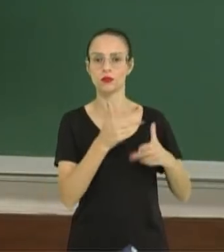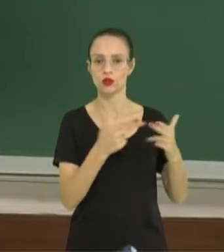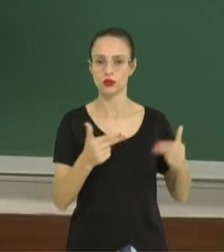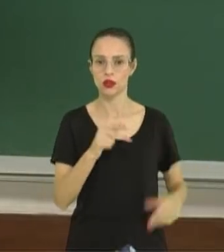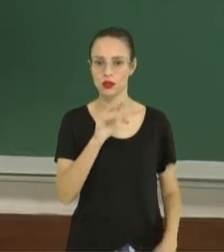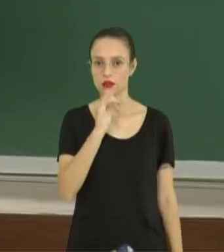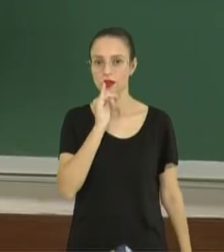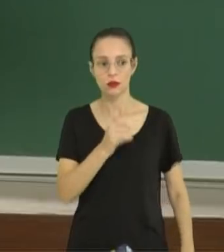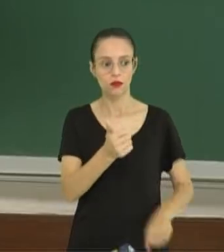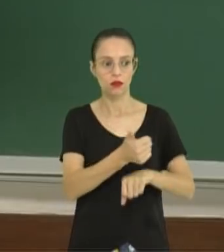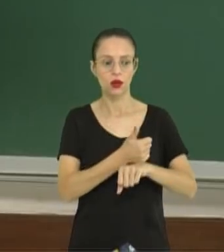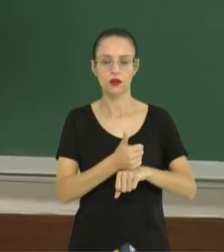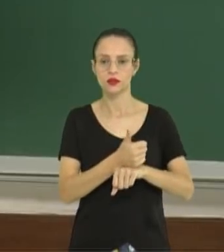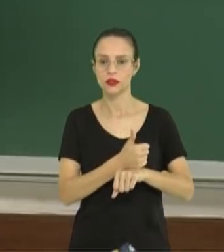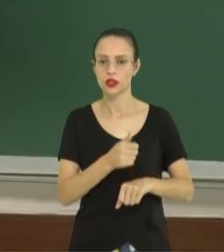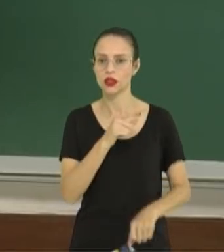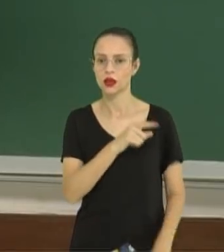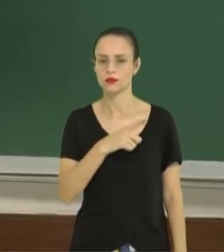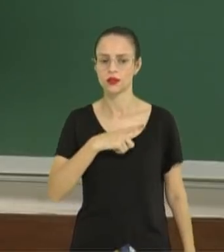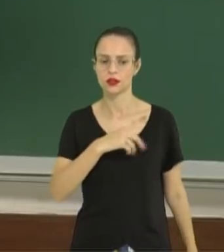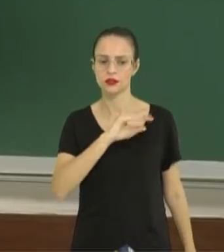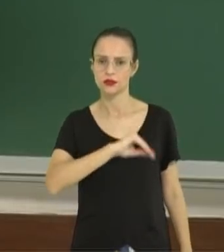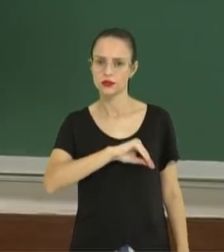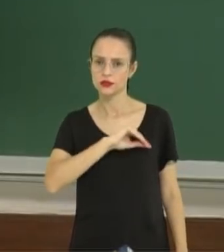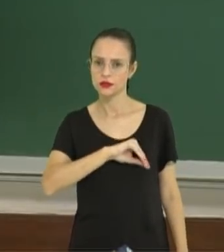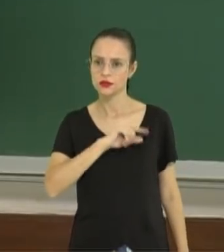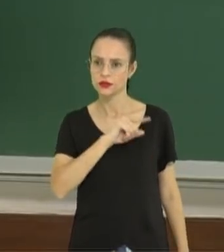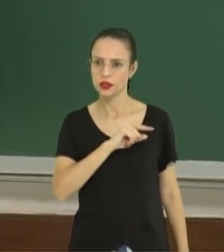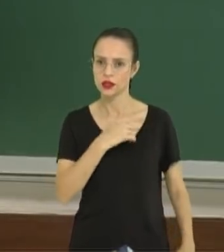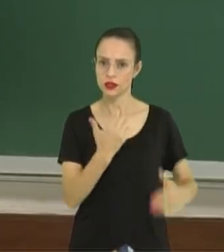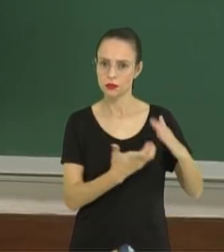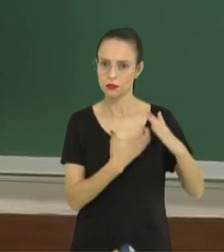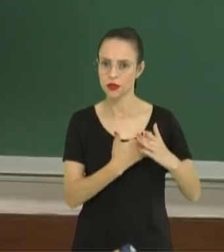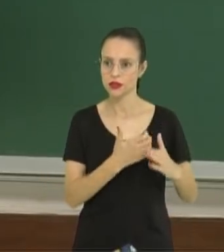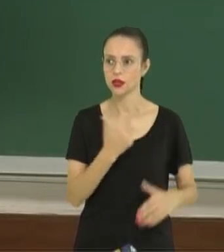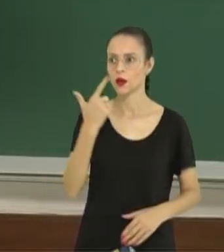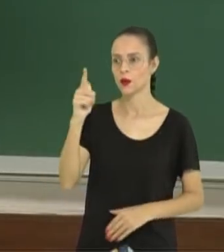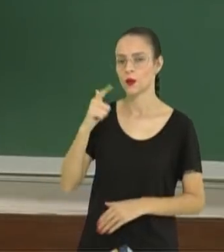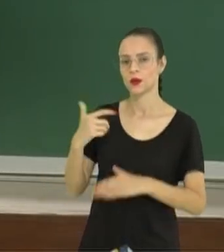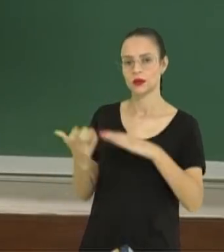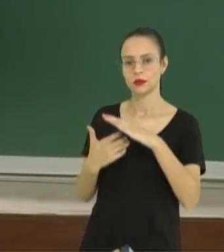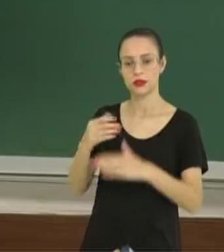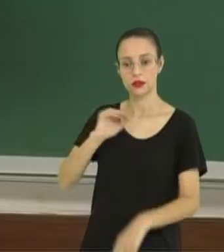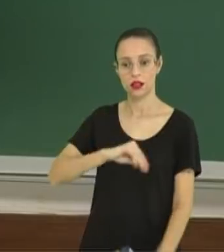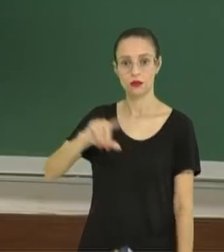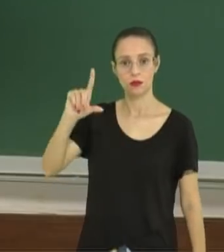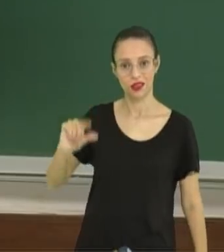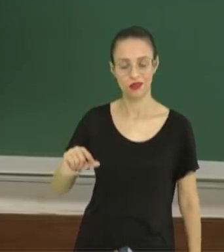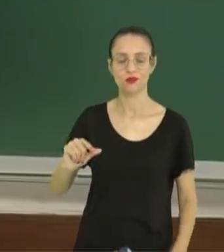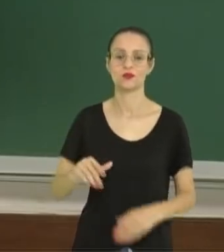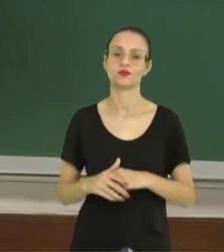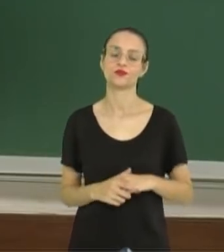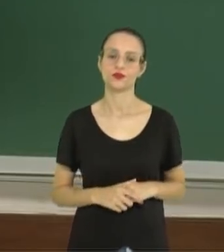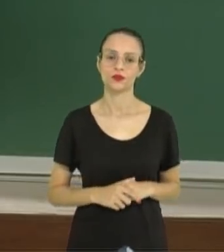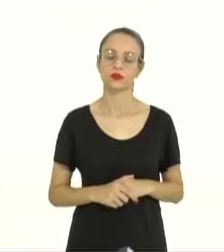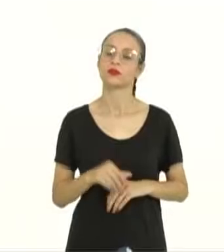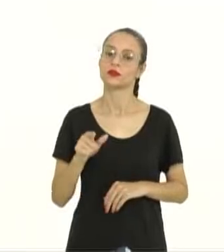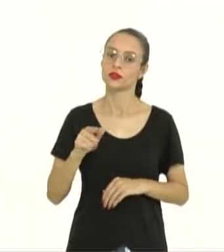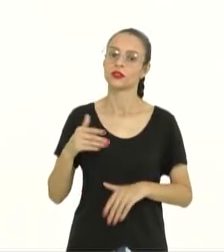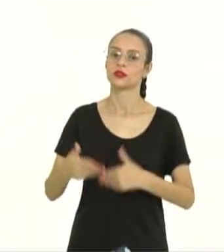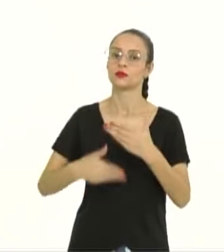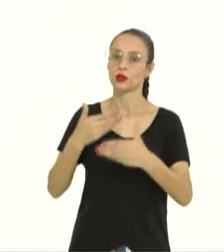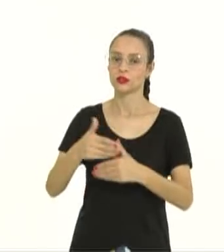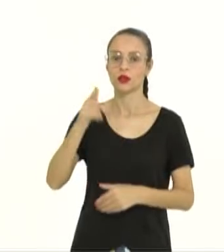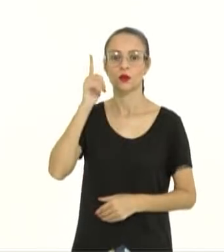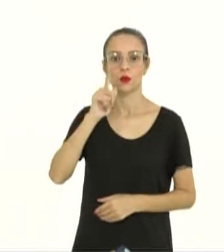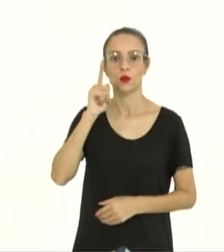que um profissional ganhe um determinado salário numa empresa, em outra empresa o salário seja mais baixo, né? E desse processo que se